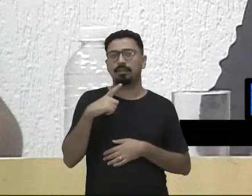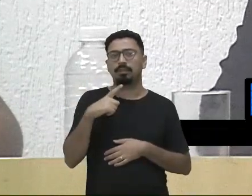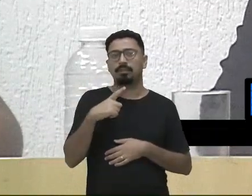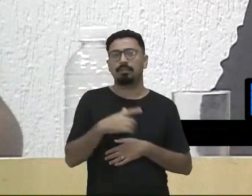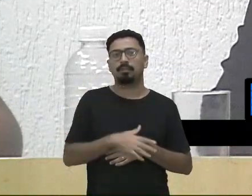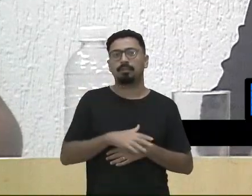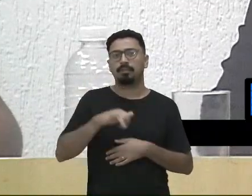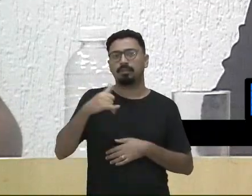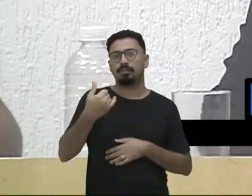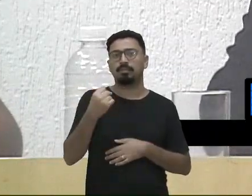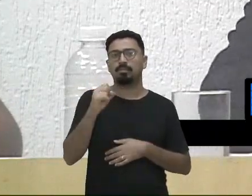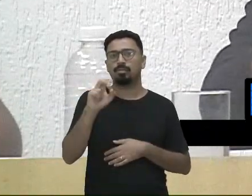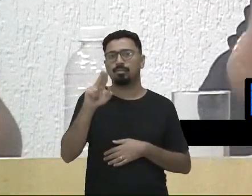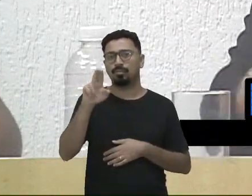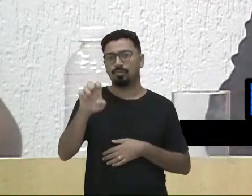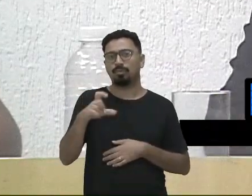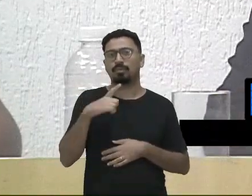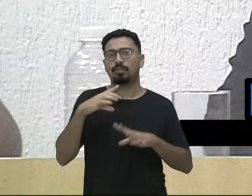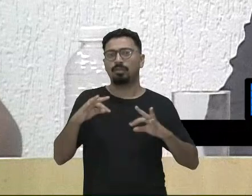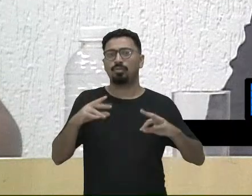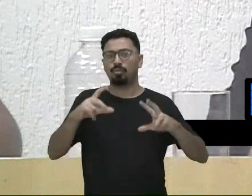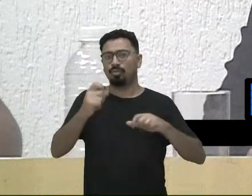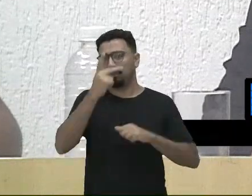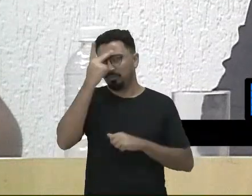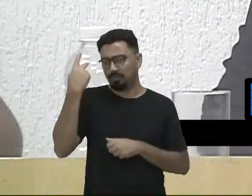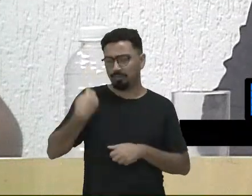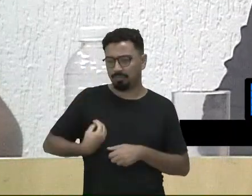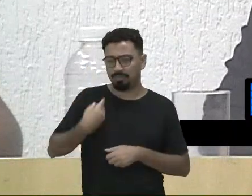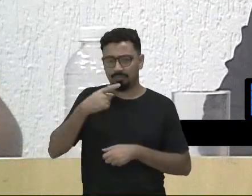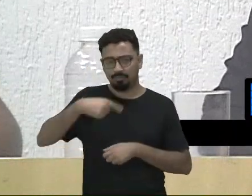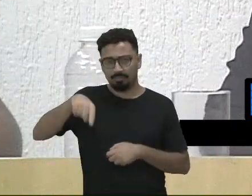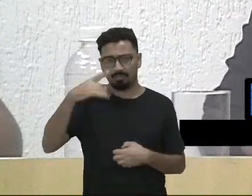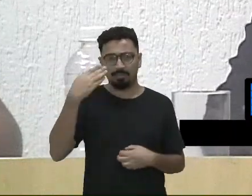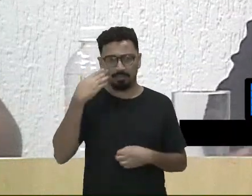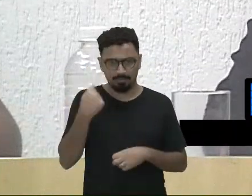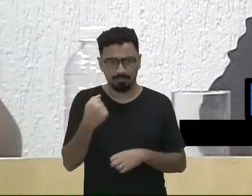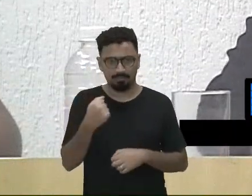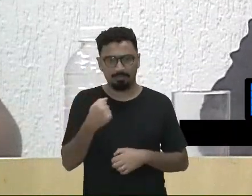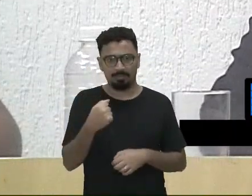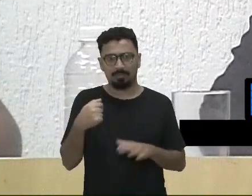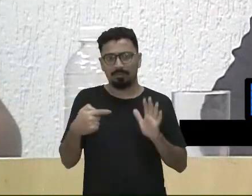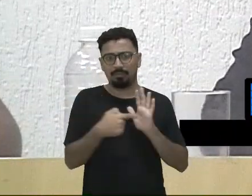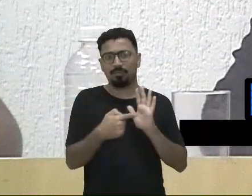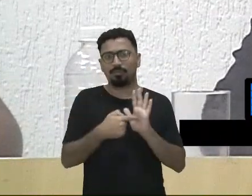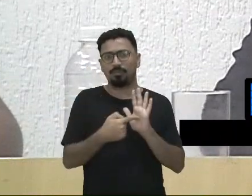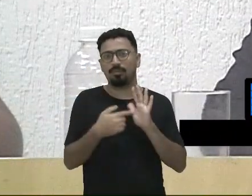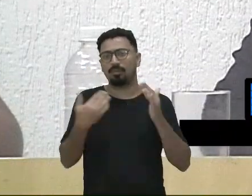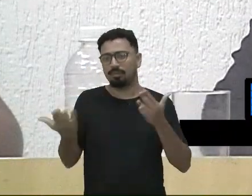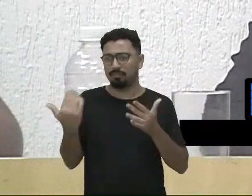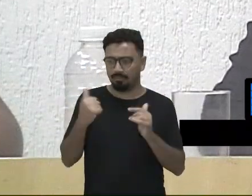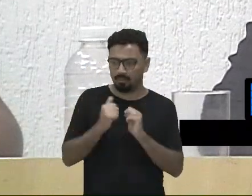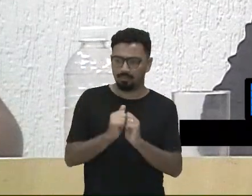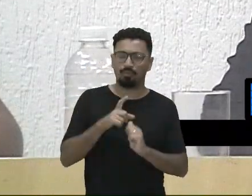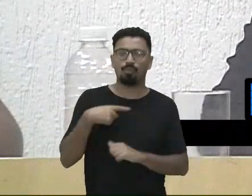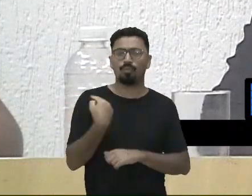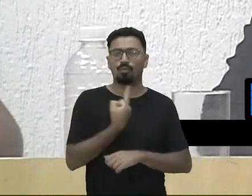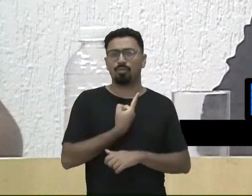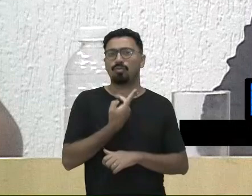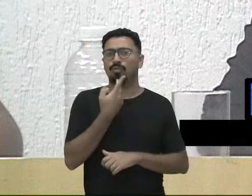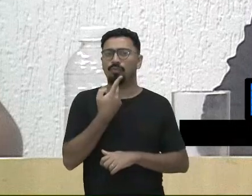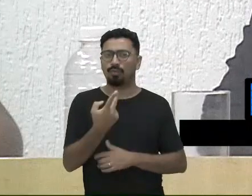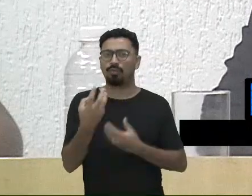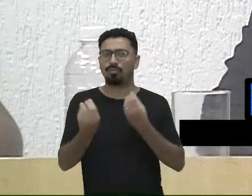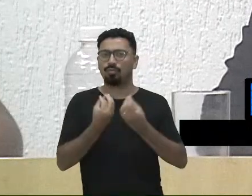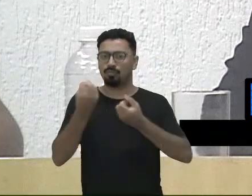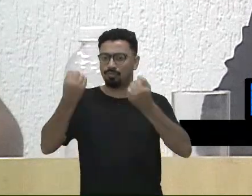o Josué, temos todas as pessoas que passaram aqui. Vocês sabem como denunciar? Se não sabem, vem com a gente, então. Vamos falar como que denuncia.